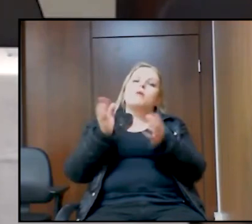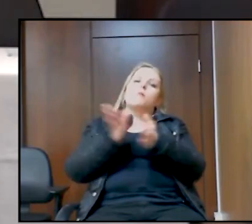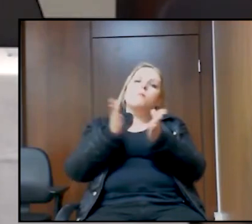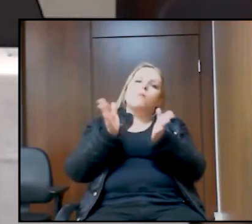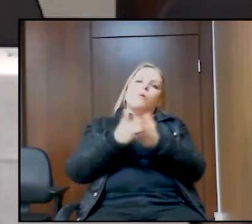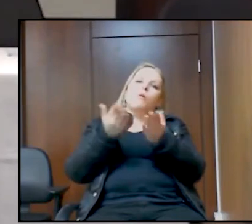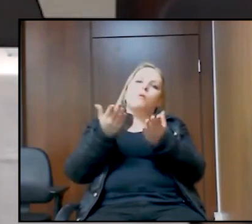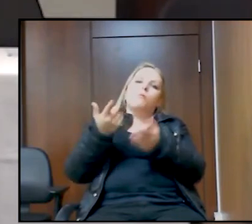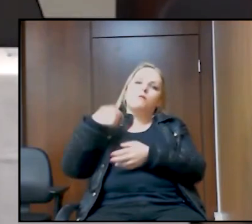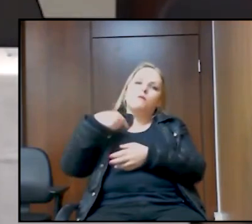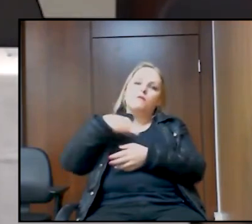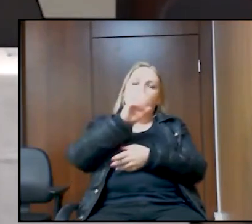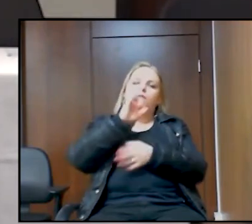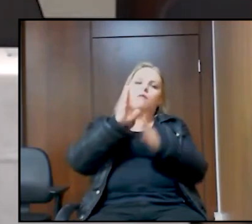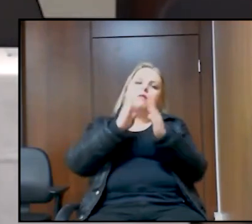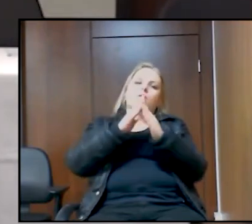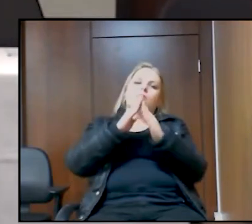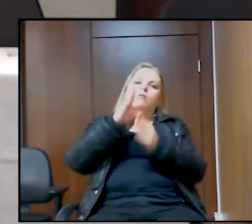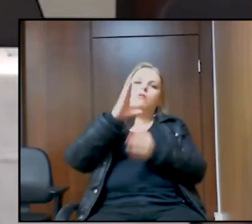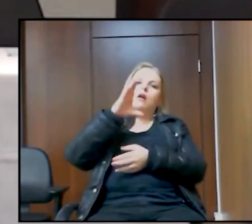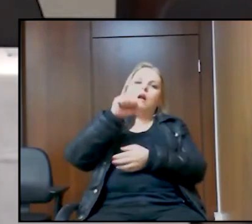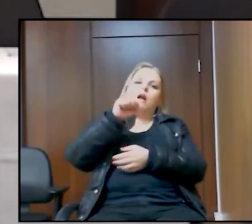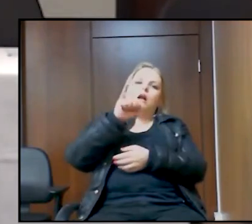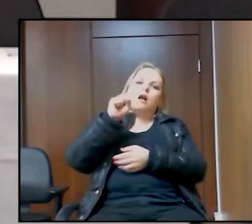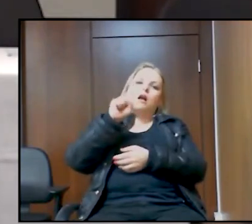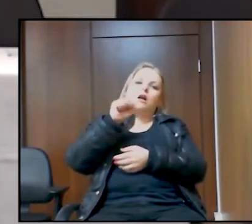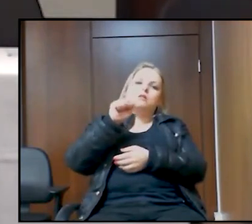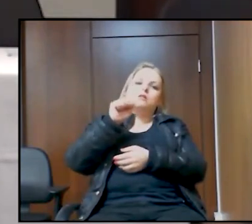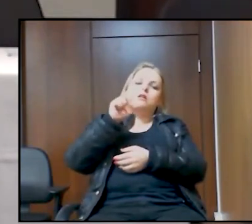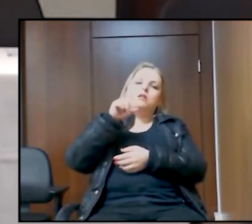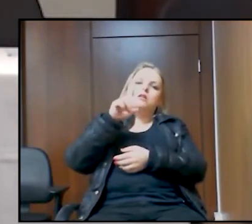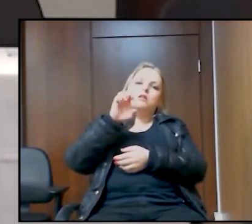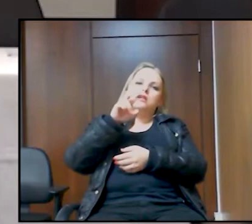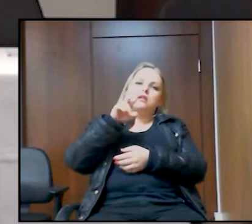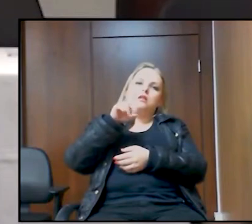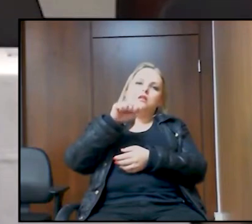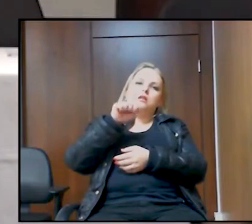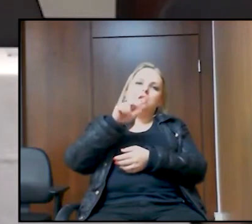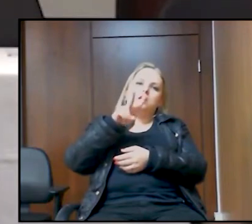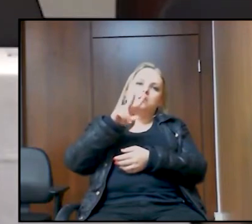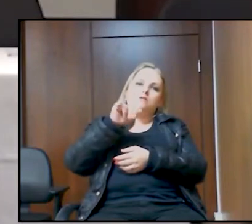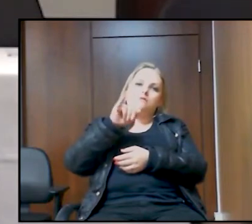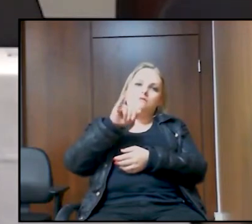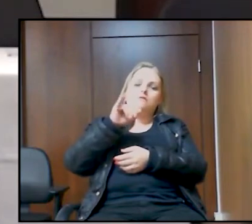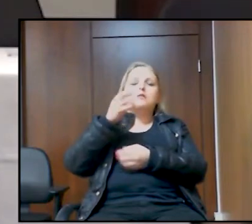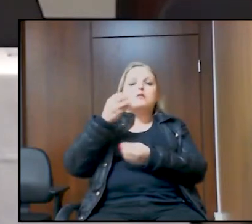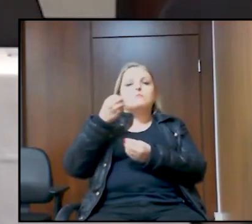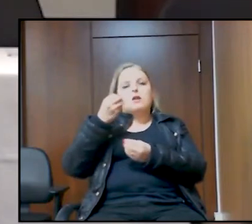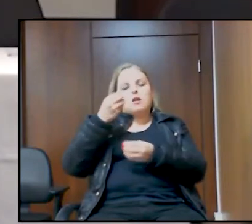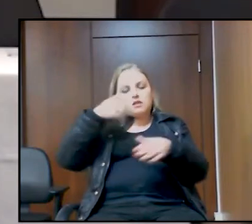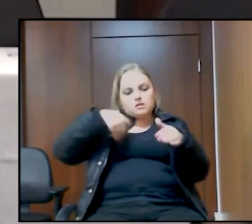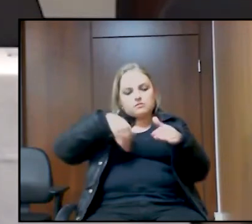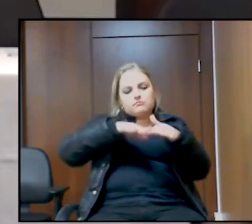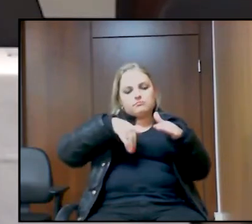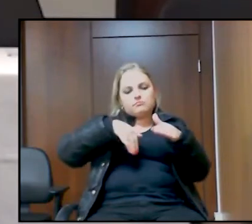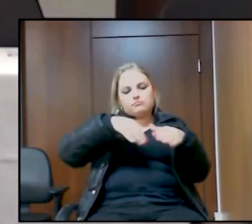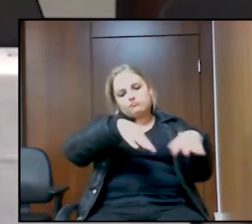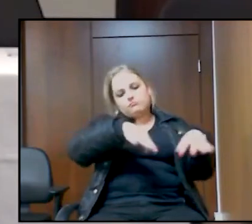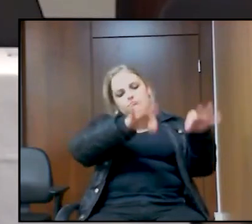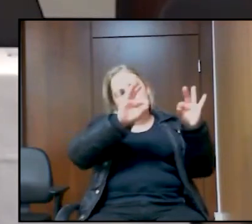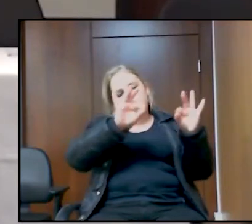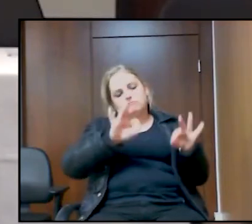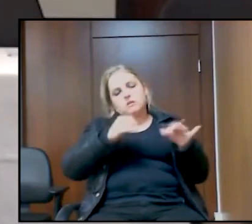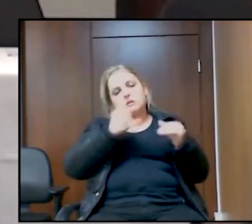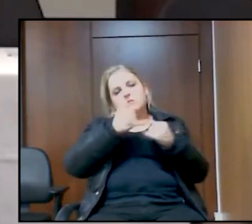Casa de Davi, não tem chance, já era. Aí essa pessoa é varrida para debaixo do tapete social, simplesmente.